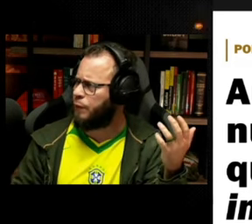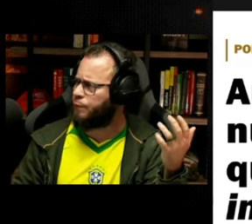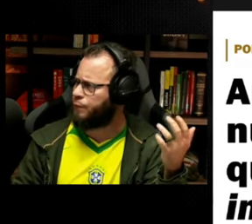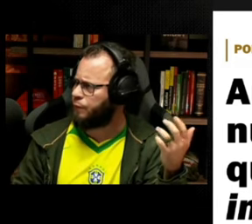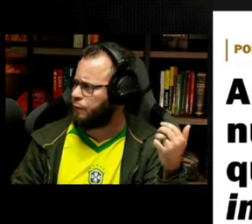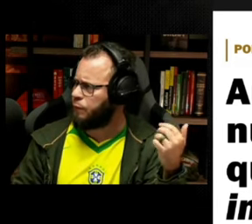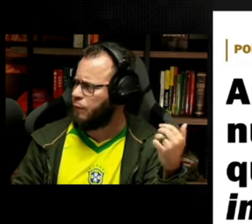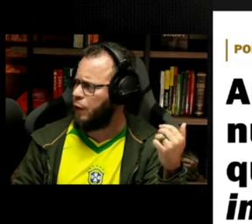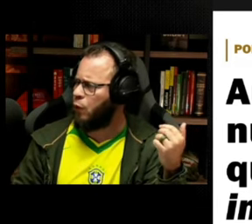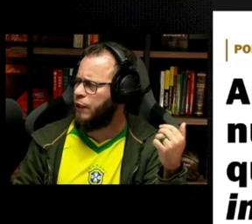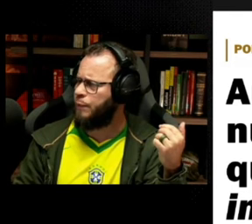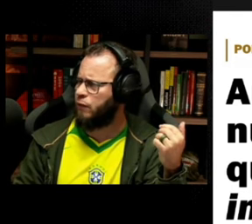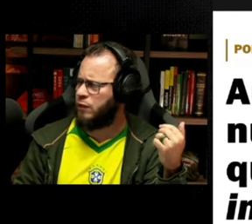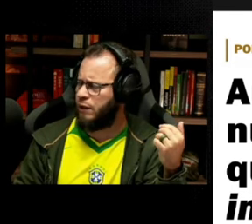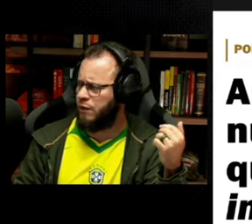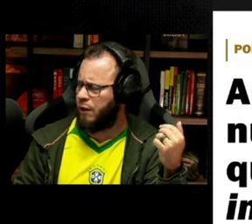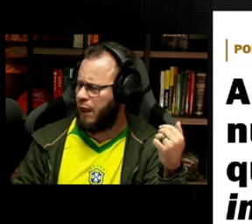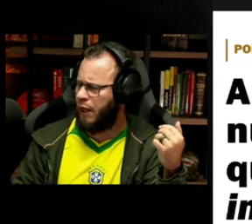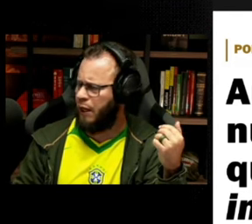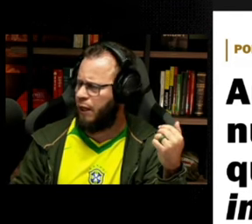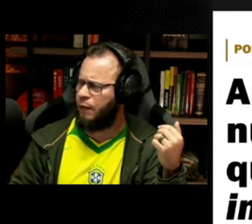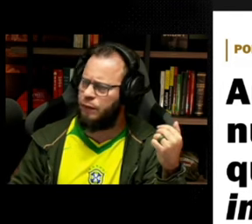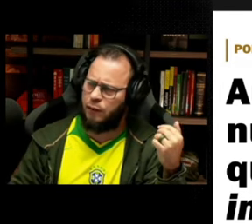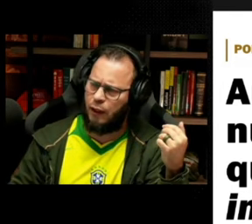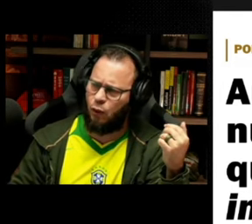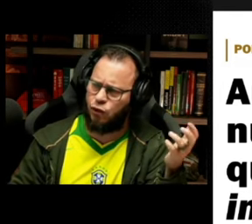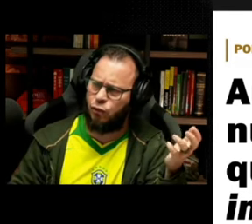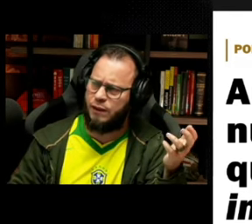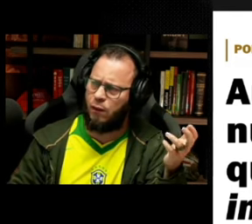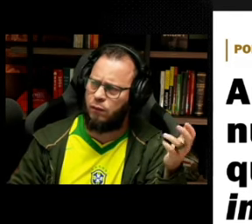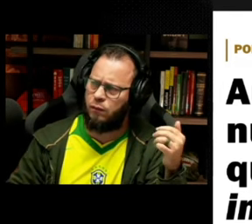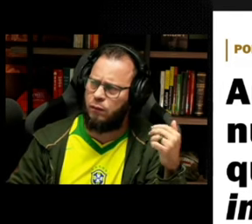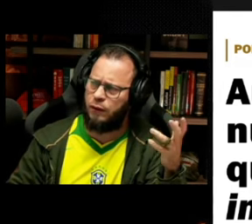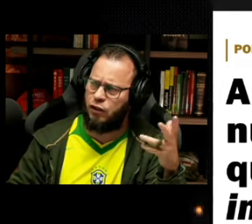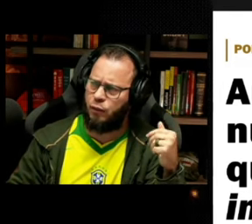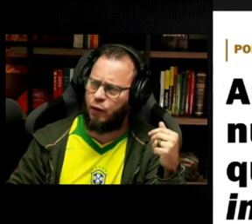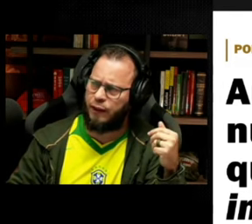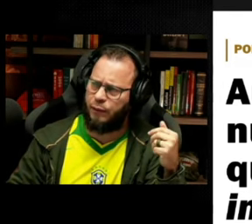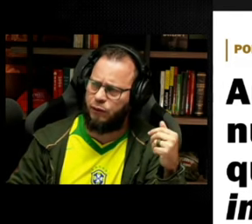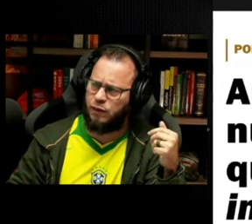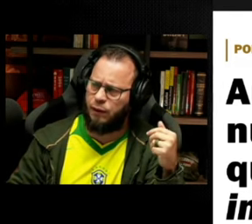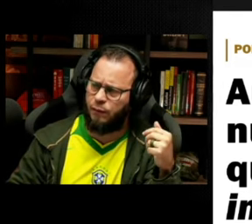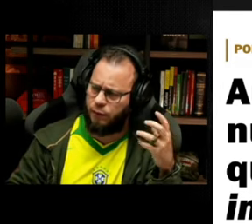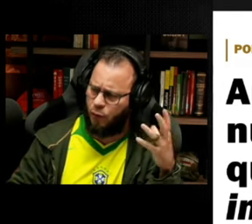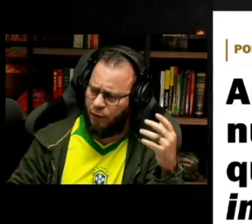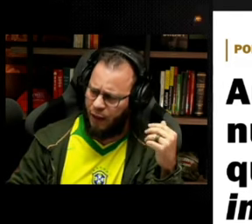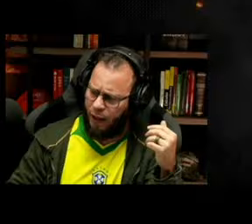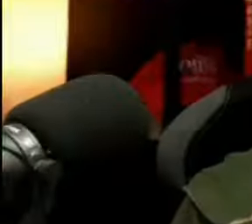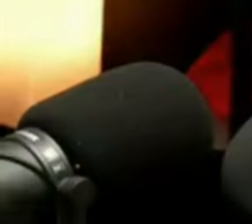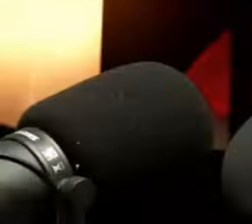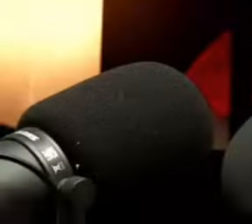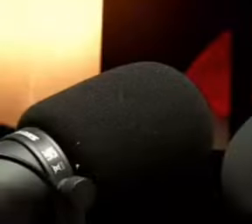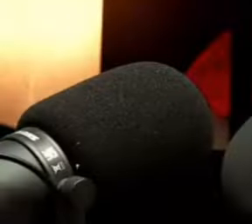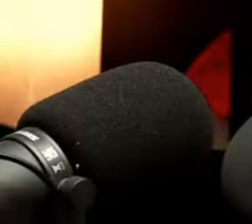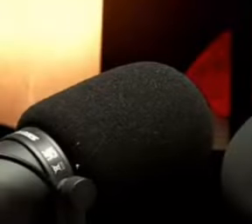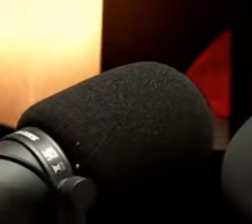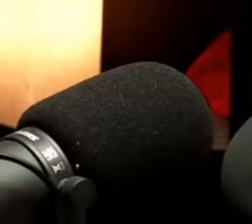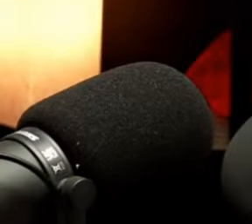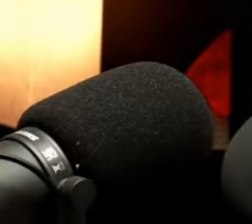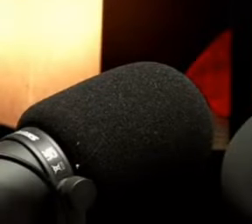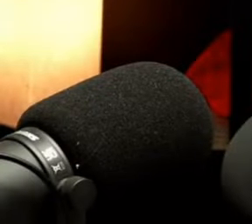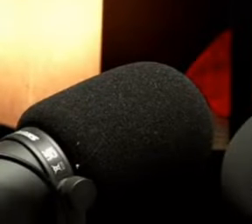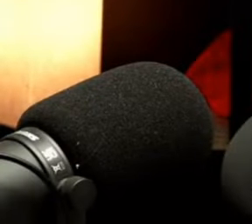impeachment eu li para vocês a a na Constituição né a gente bota aqui para você ter uma ideia do do que eles estão